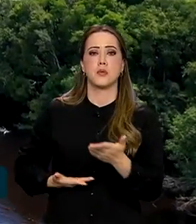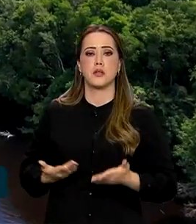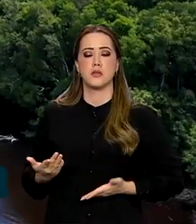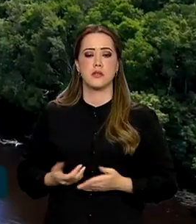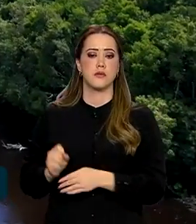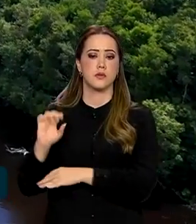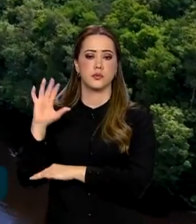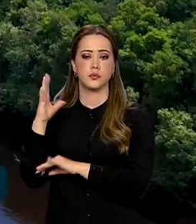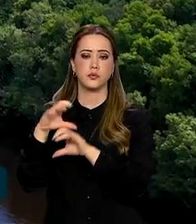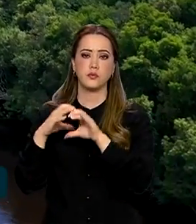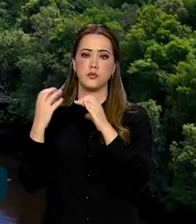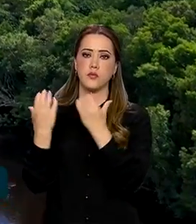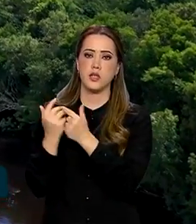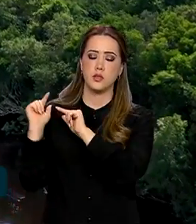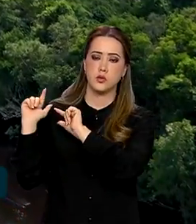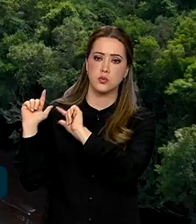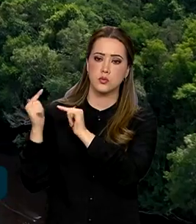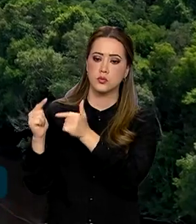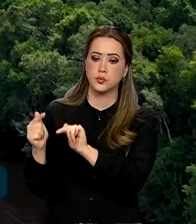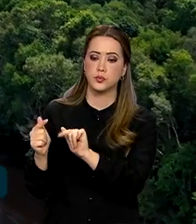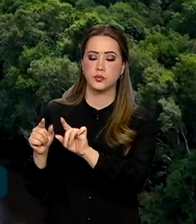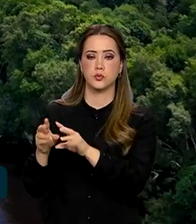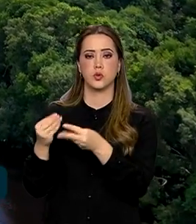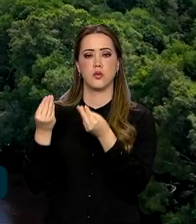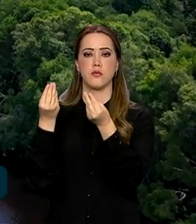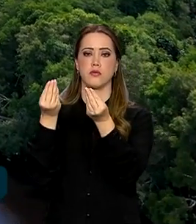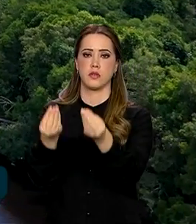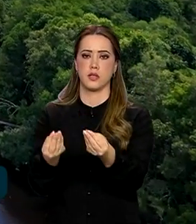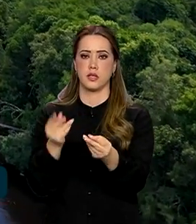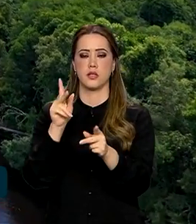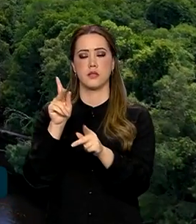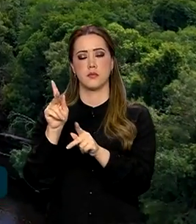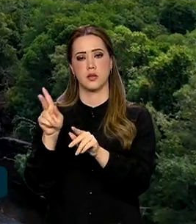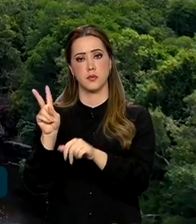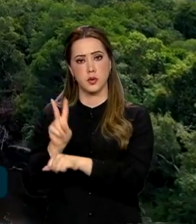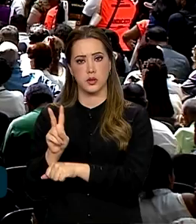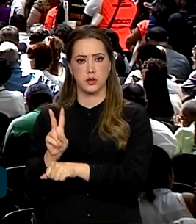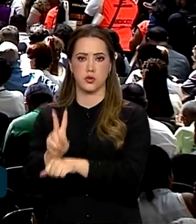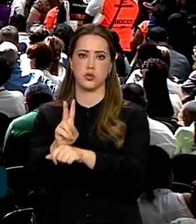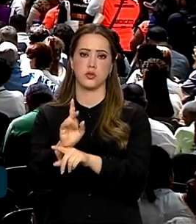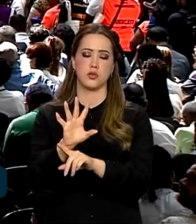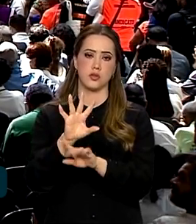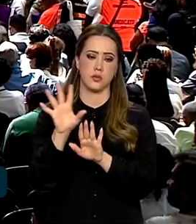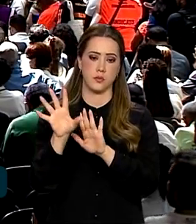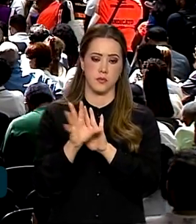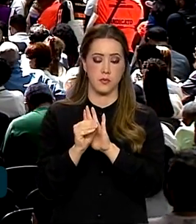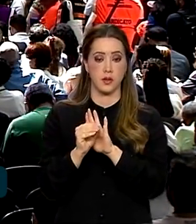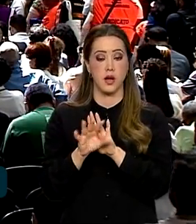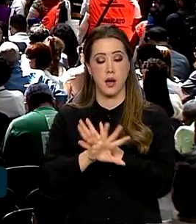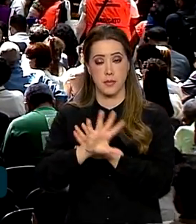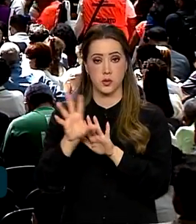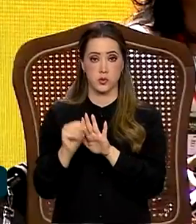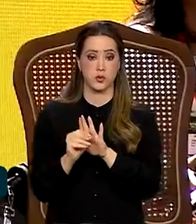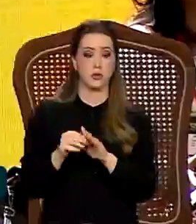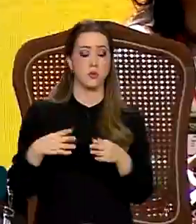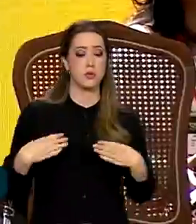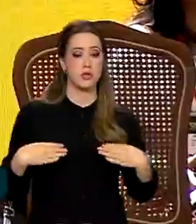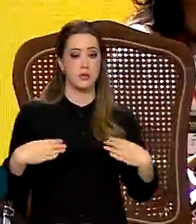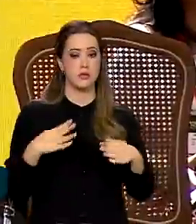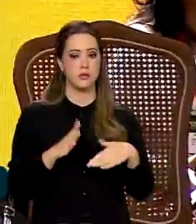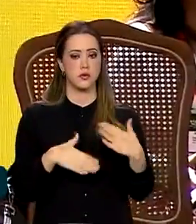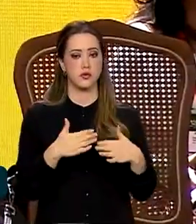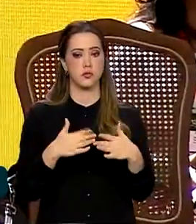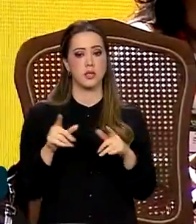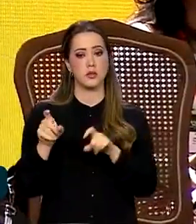as comunidades tradicionais prestam para proteger a Amazônia. Já o ministro do Desenvolvimento Agrário adiantou